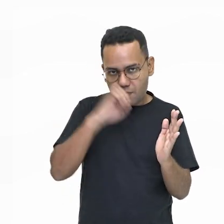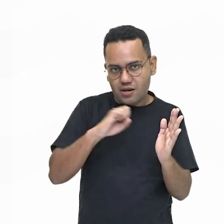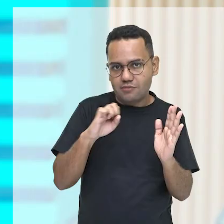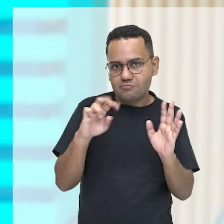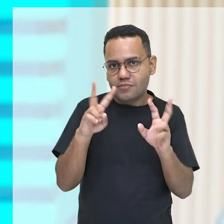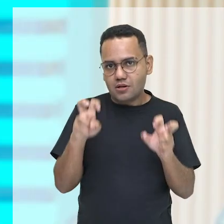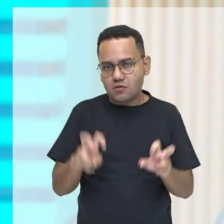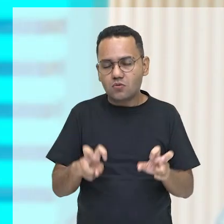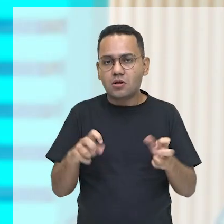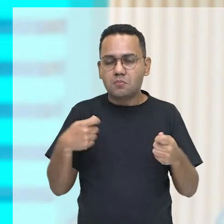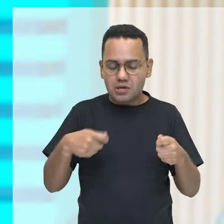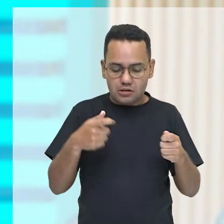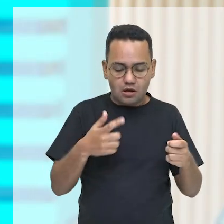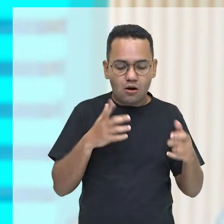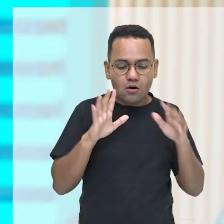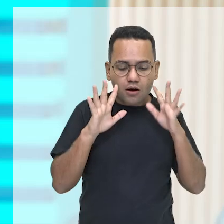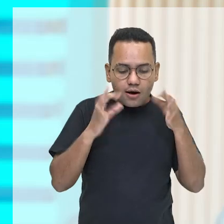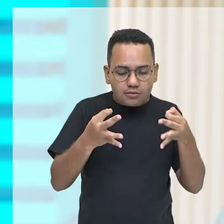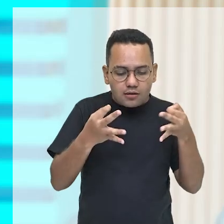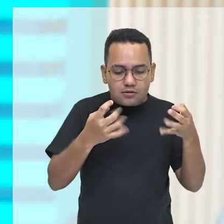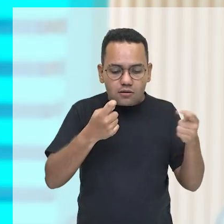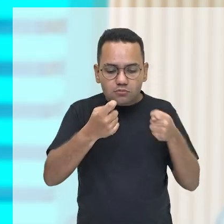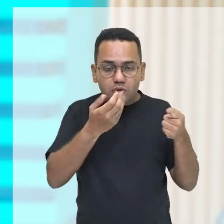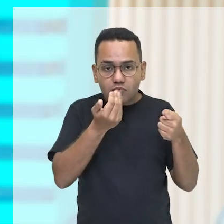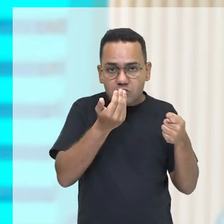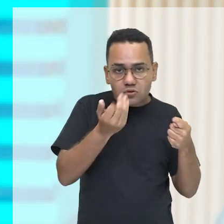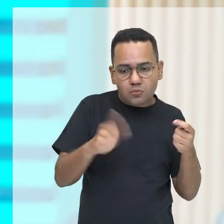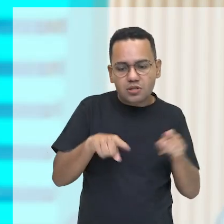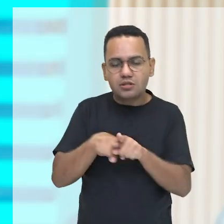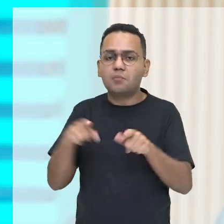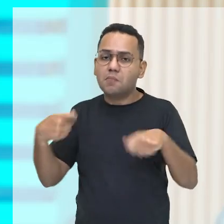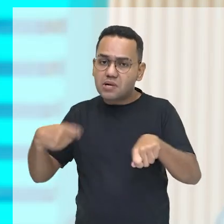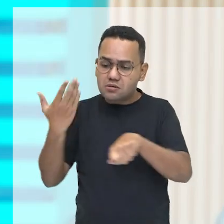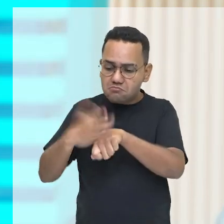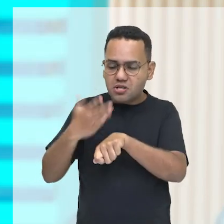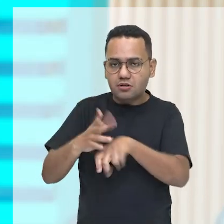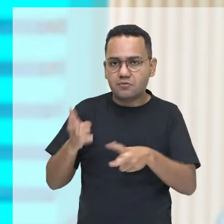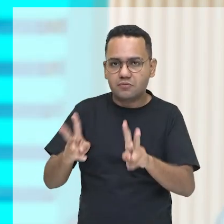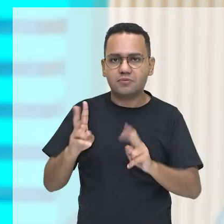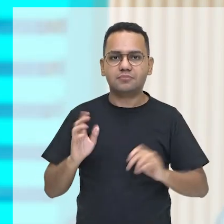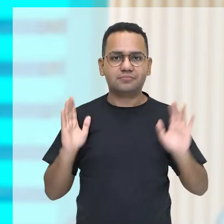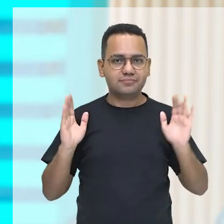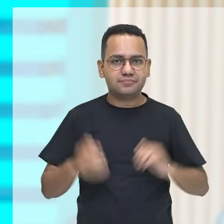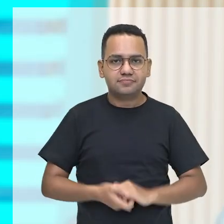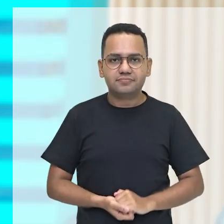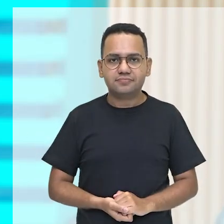física que vocês realizam. Espero que todos tenham gostado da aula. Bons estudos!